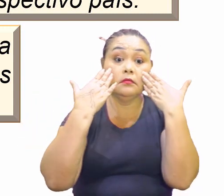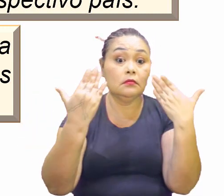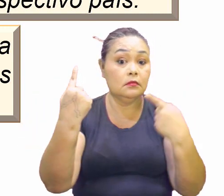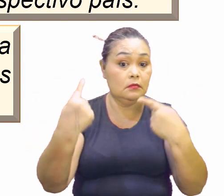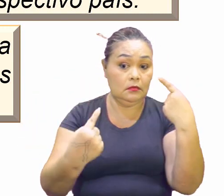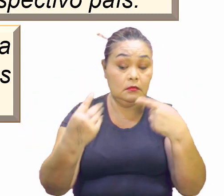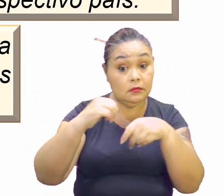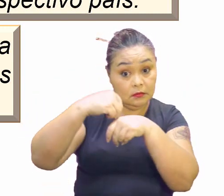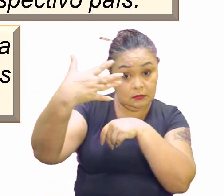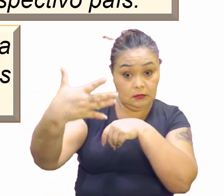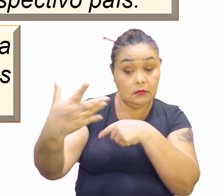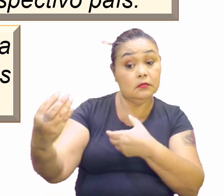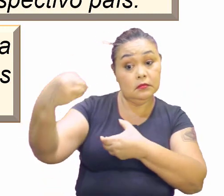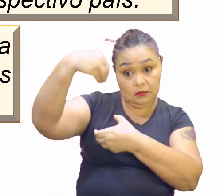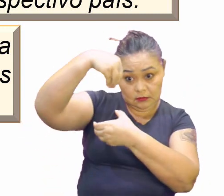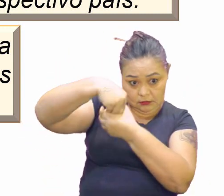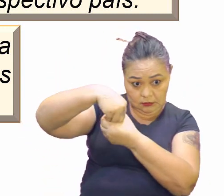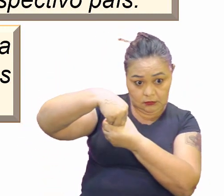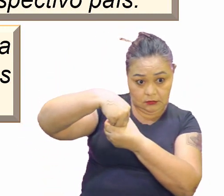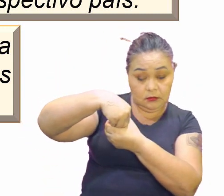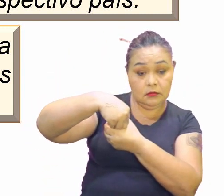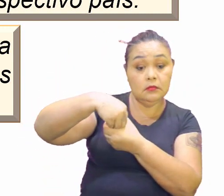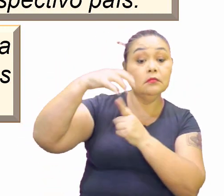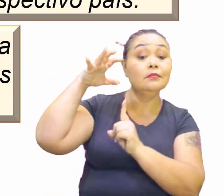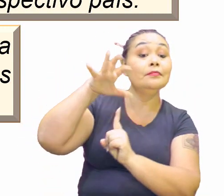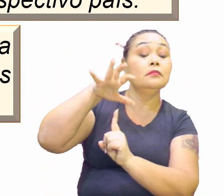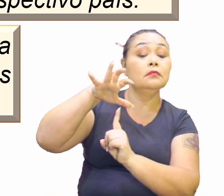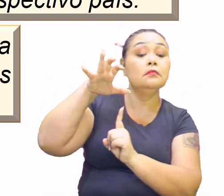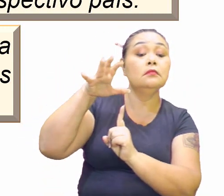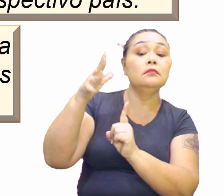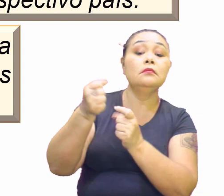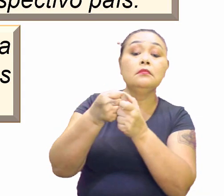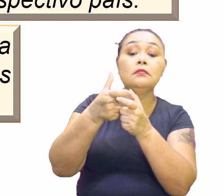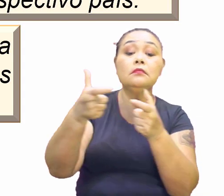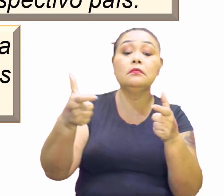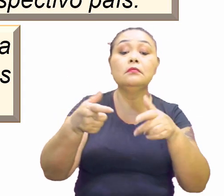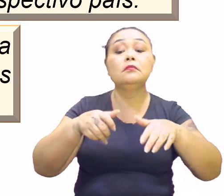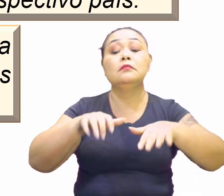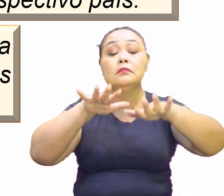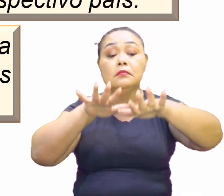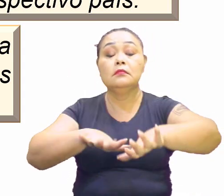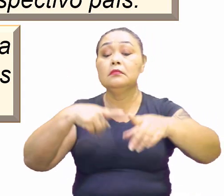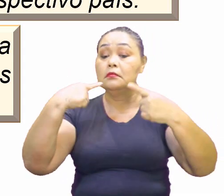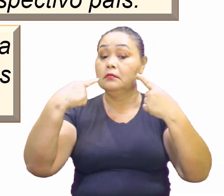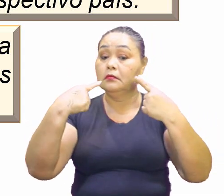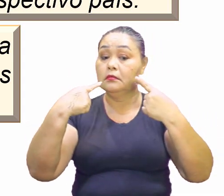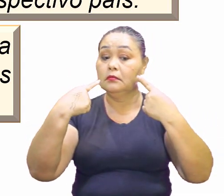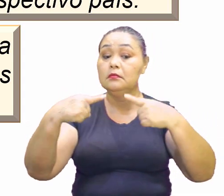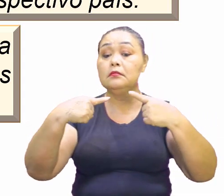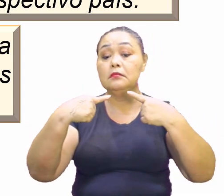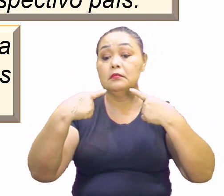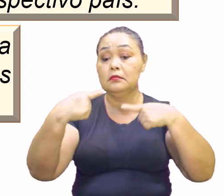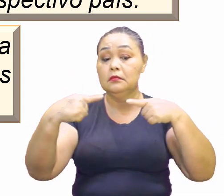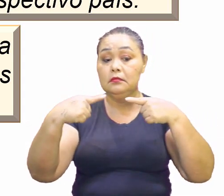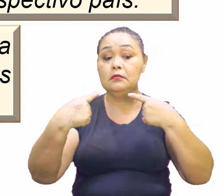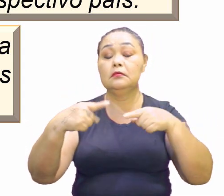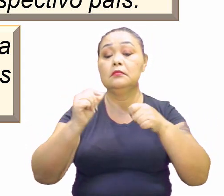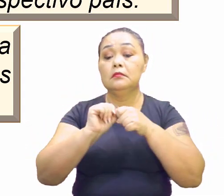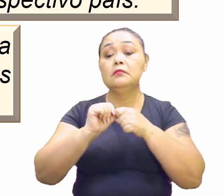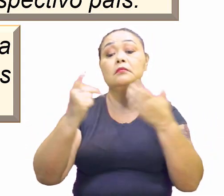é evidente que a política externa e interna influenciam na quantidade de